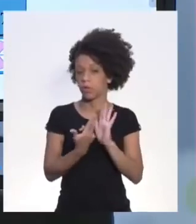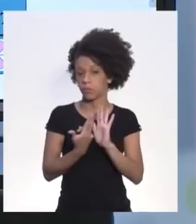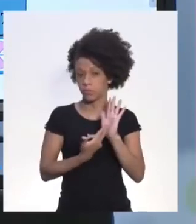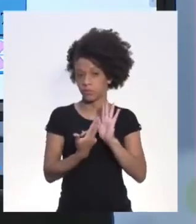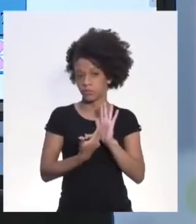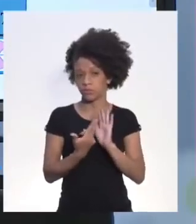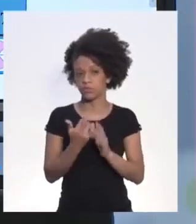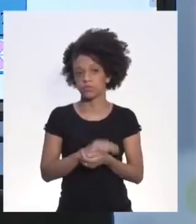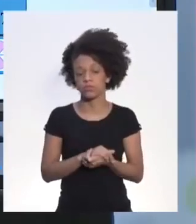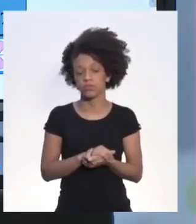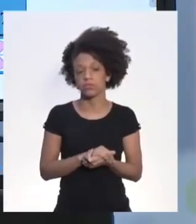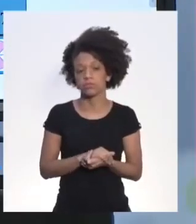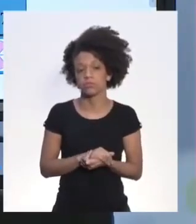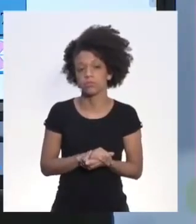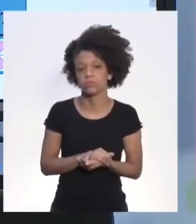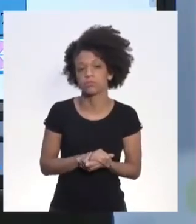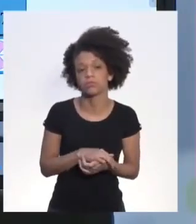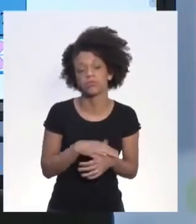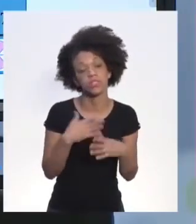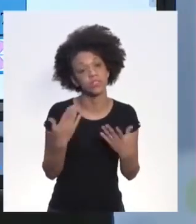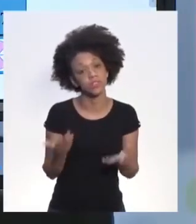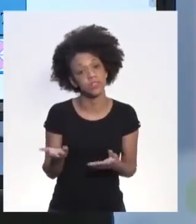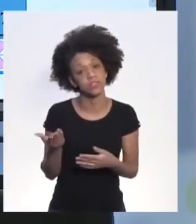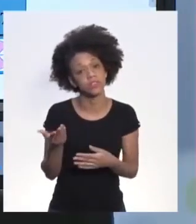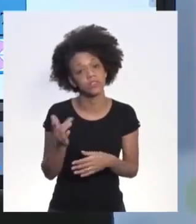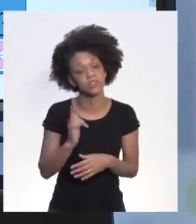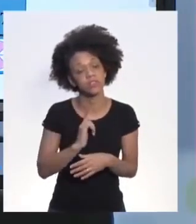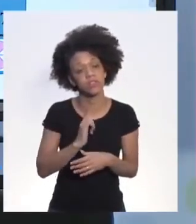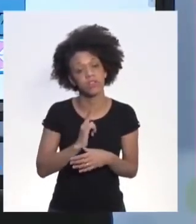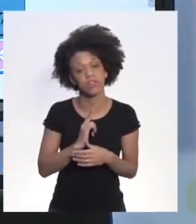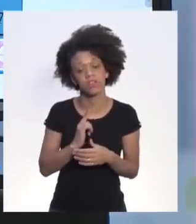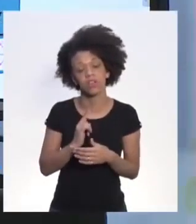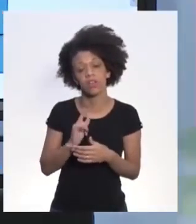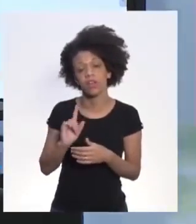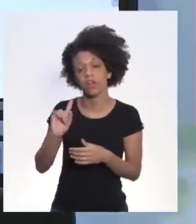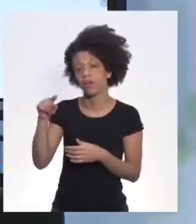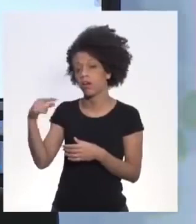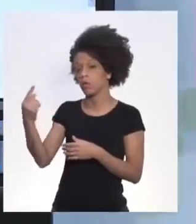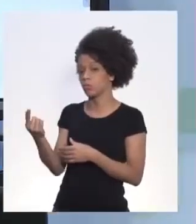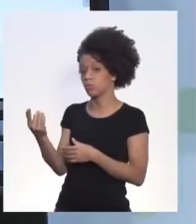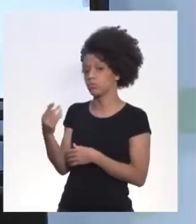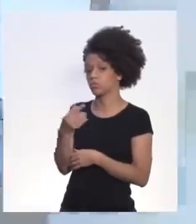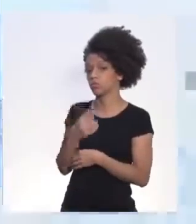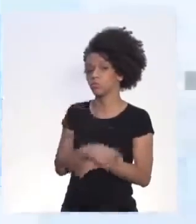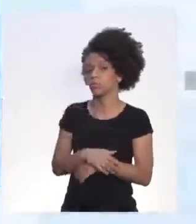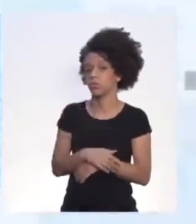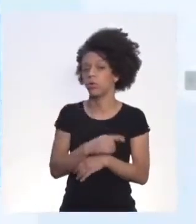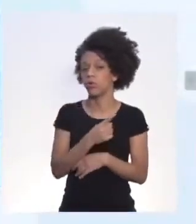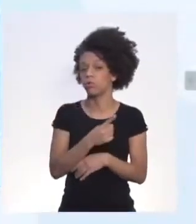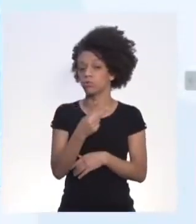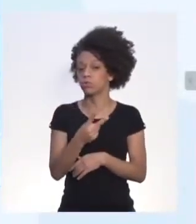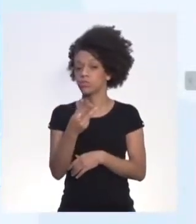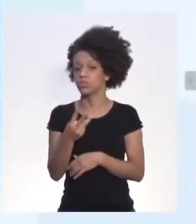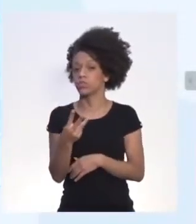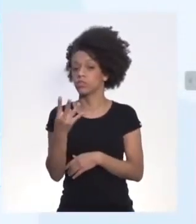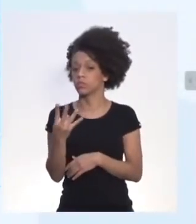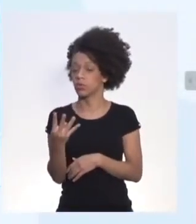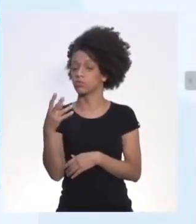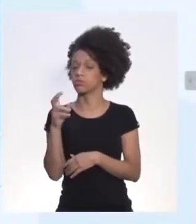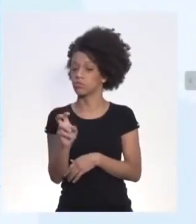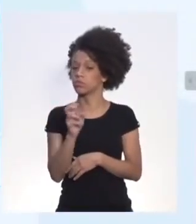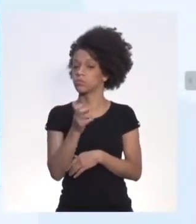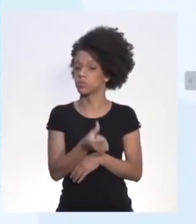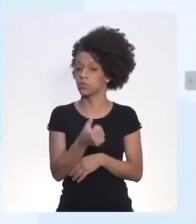representação. E eu tenho a outra ali, né? Ó, a outra aqui eu tenho, ó, 1, 2, 3, 4,